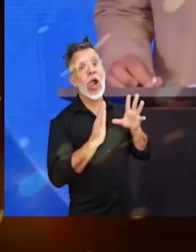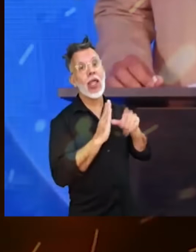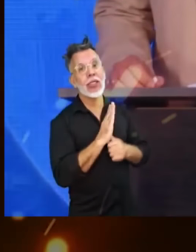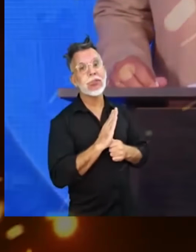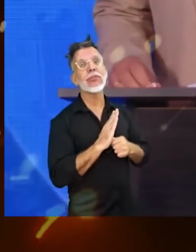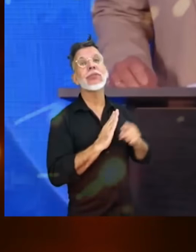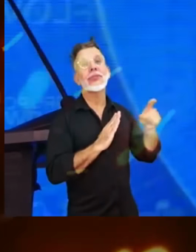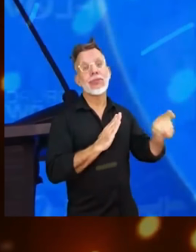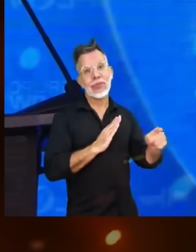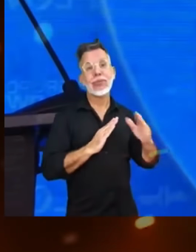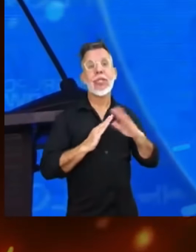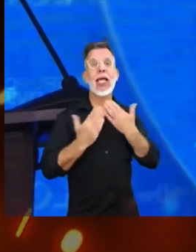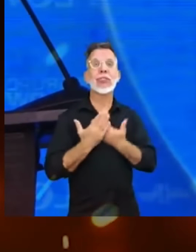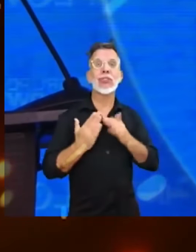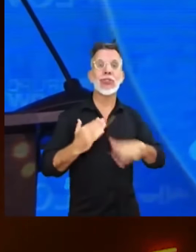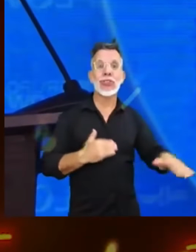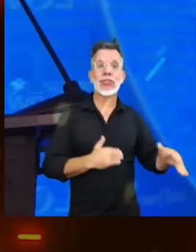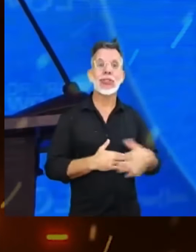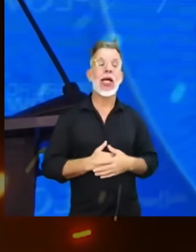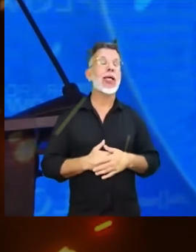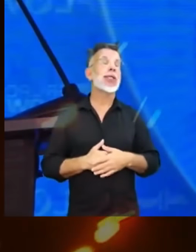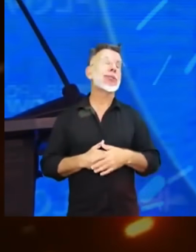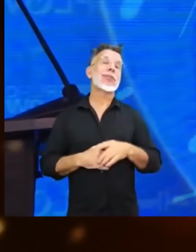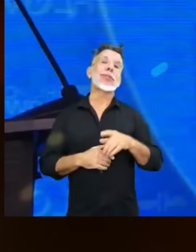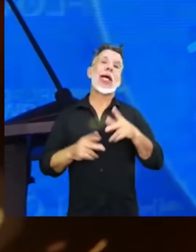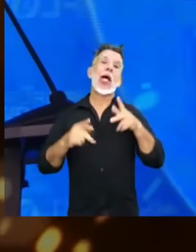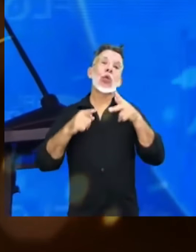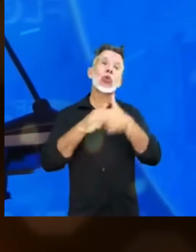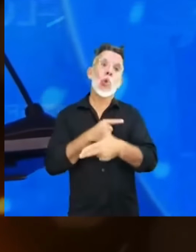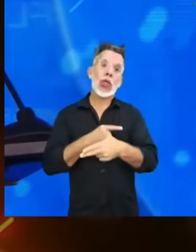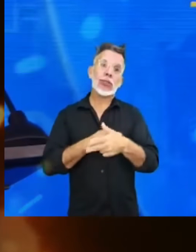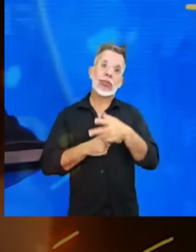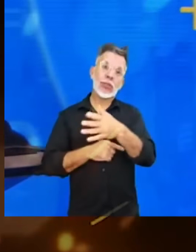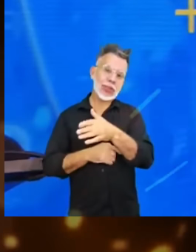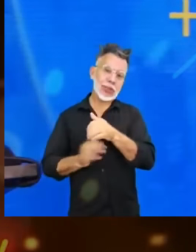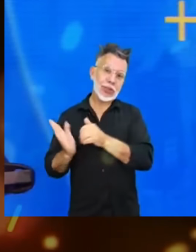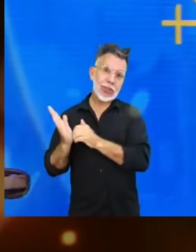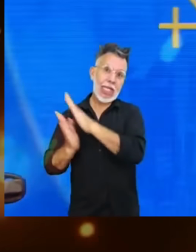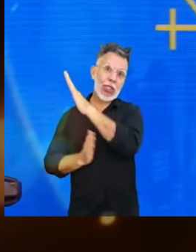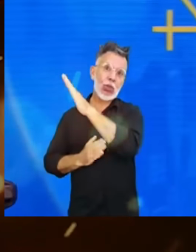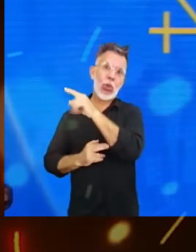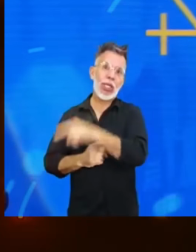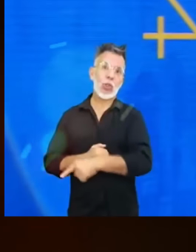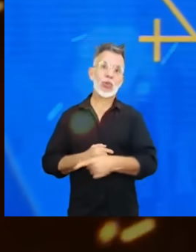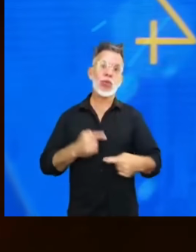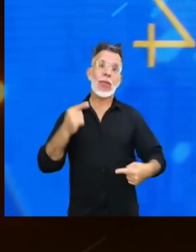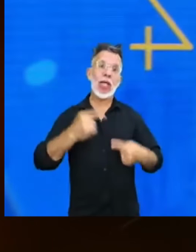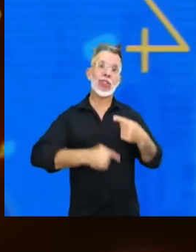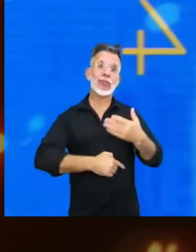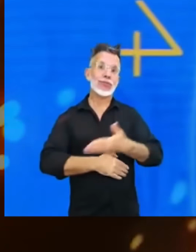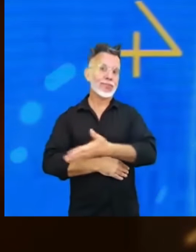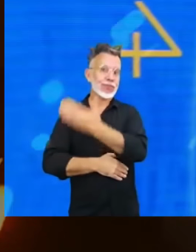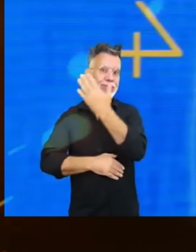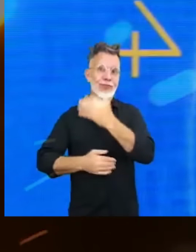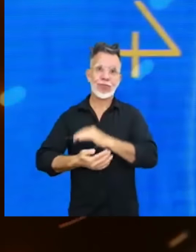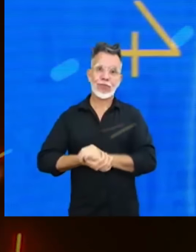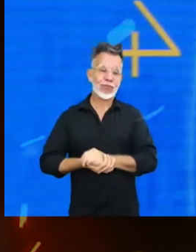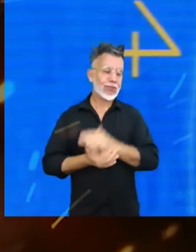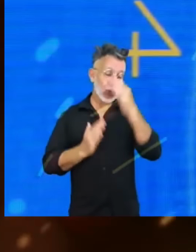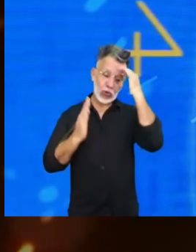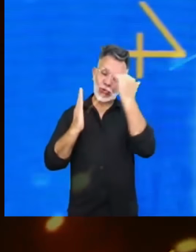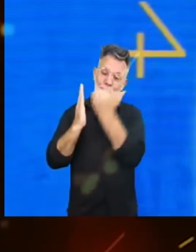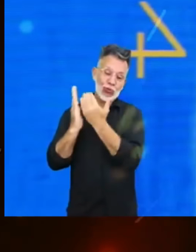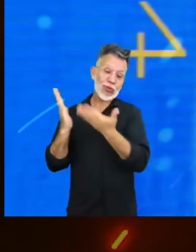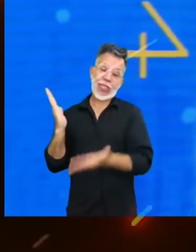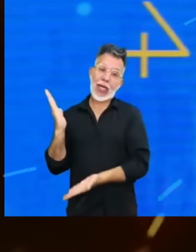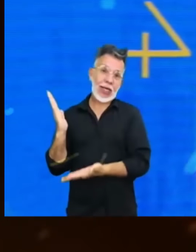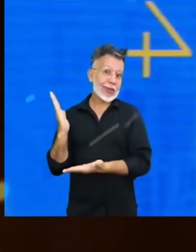corta corta o tempo o senhor está excluído do debate o senhor está excluído do debate o senhor está excluído do